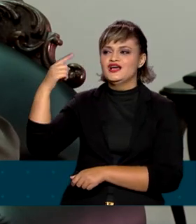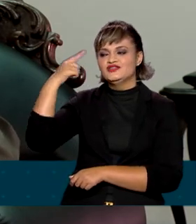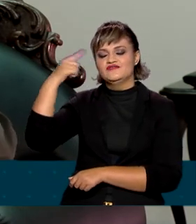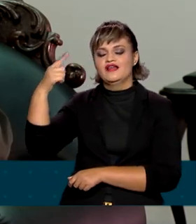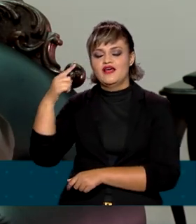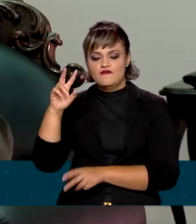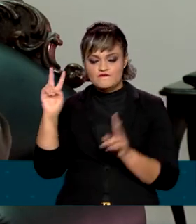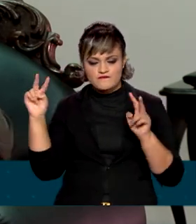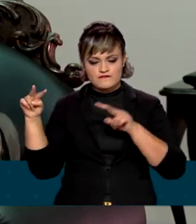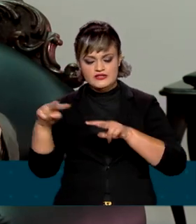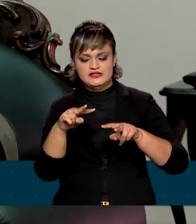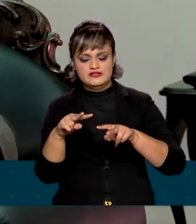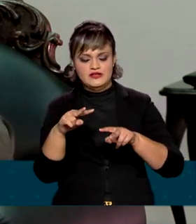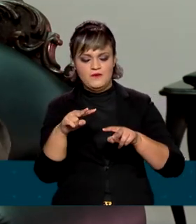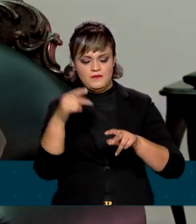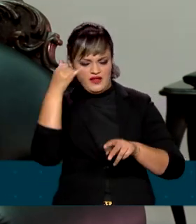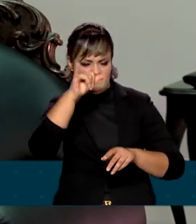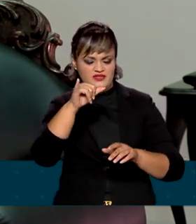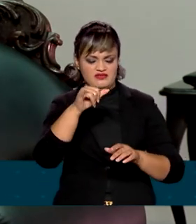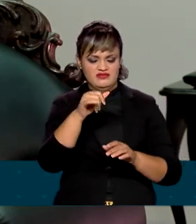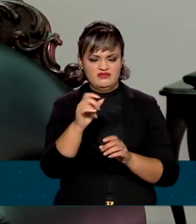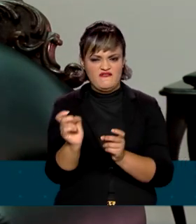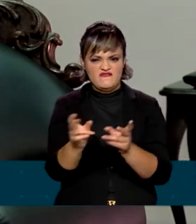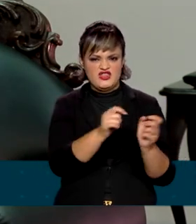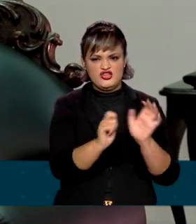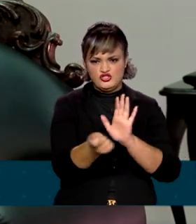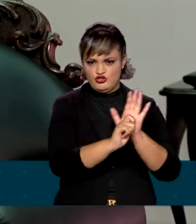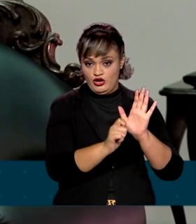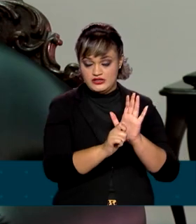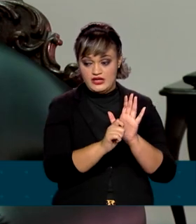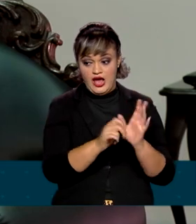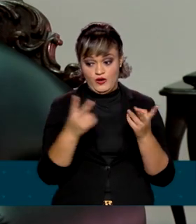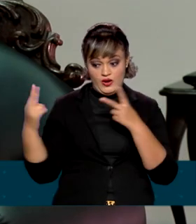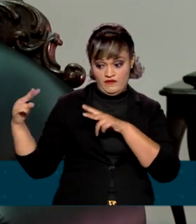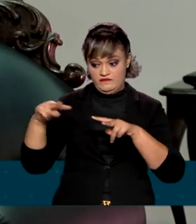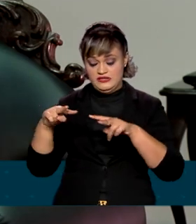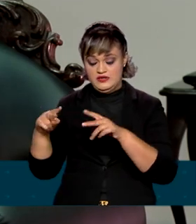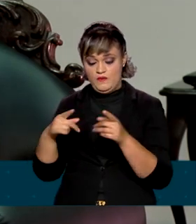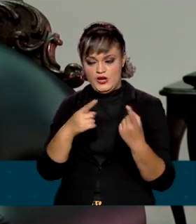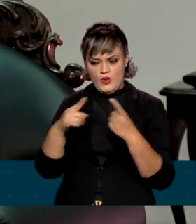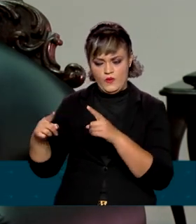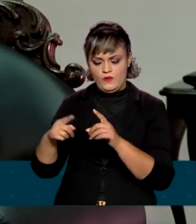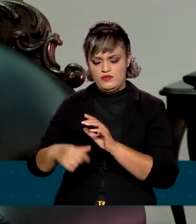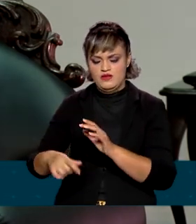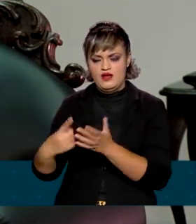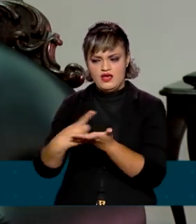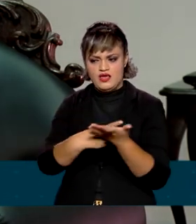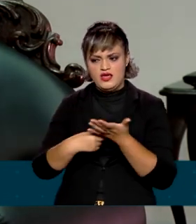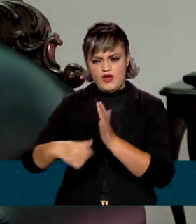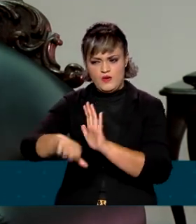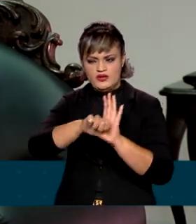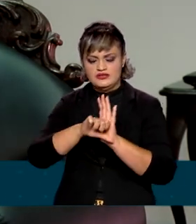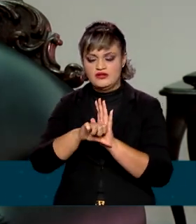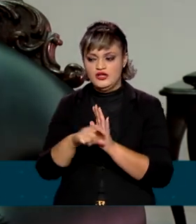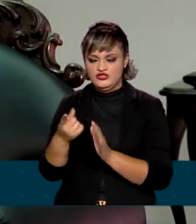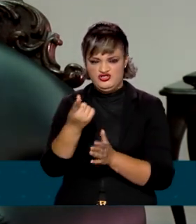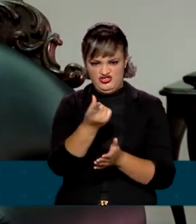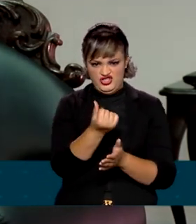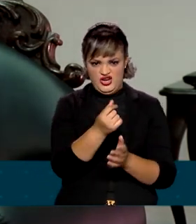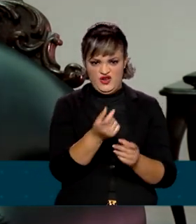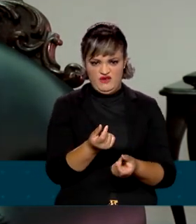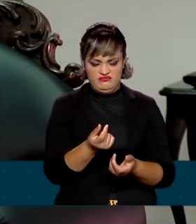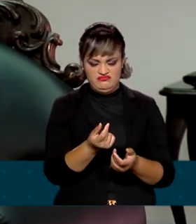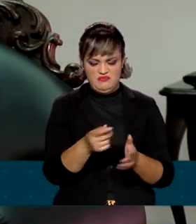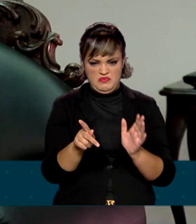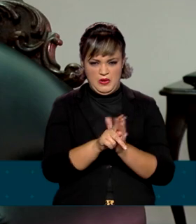chamava da Visão capitalista de combate ao tráfico de drogas hoje a gente usa Essa visão capitalista de combate ao crime organizado que é tirar o dinheiro do tráfico